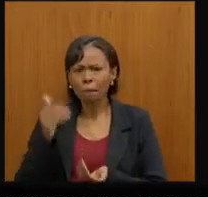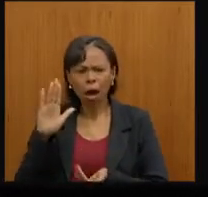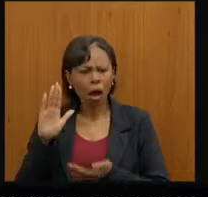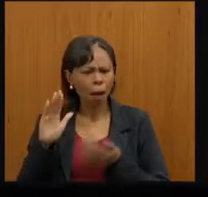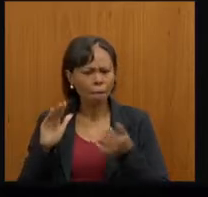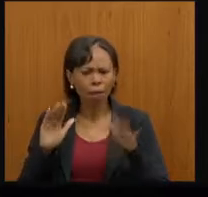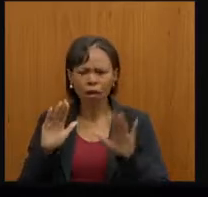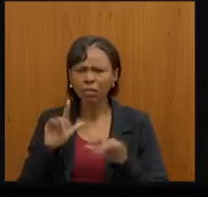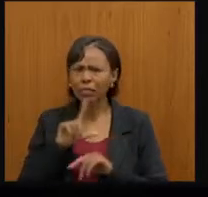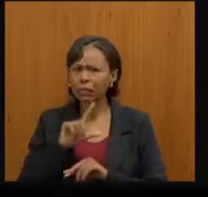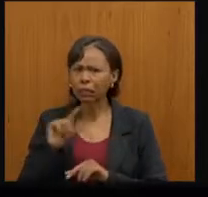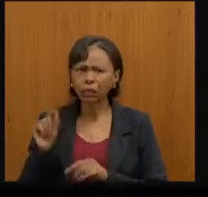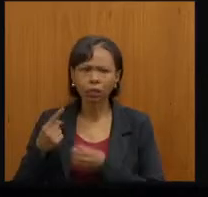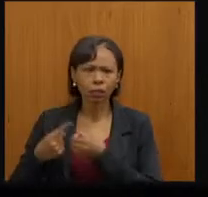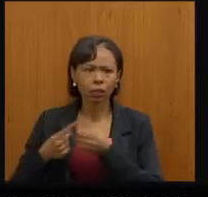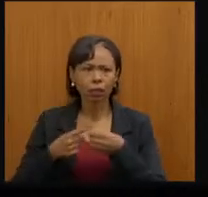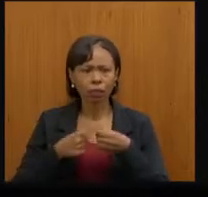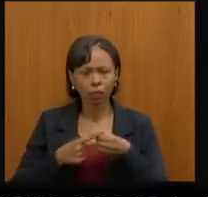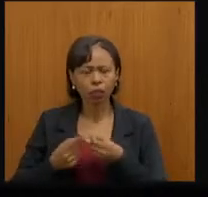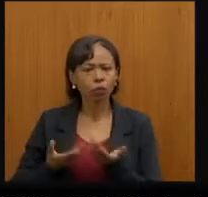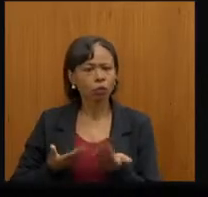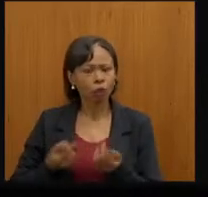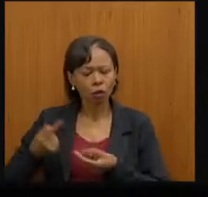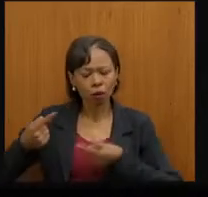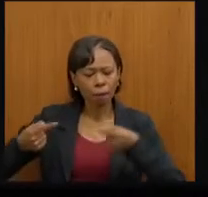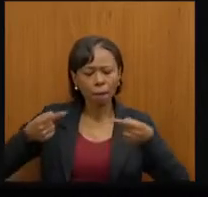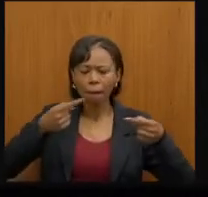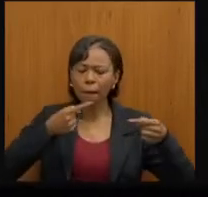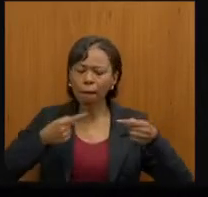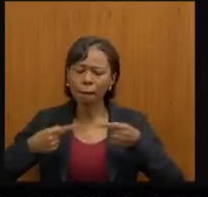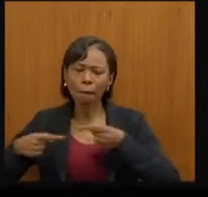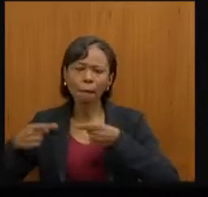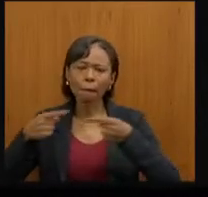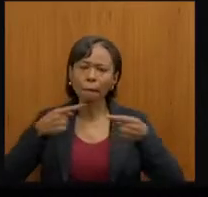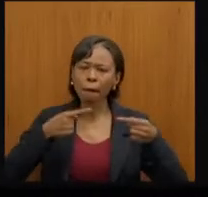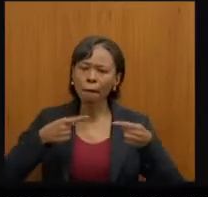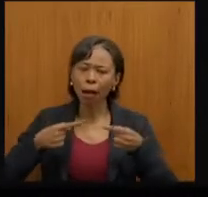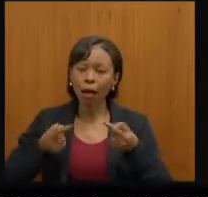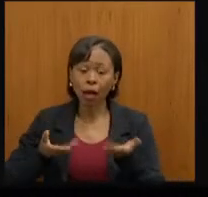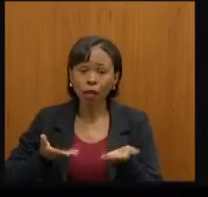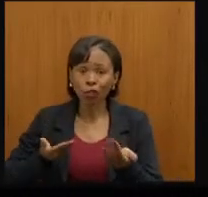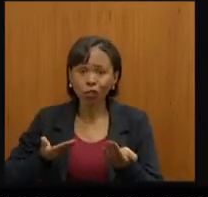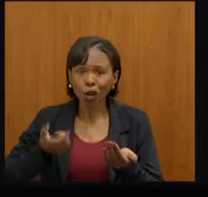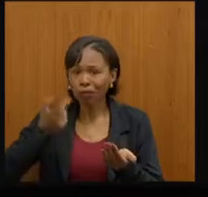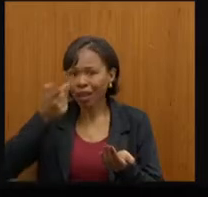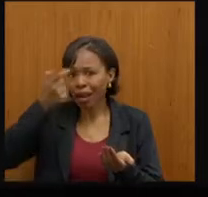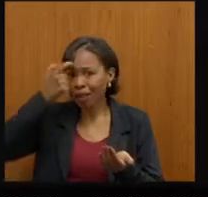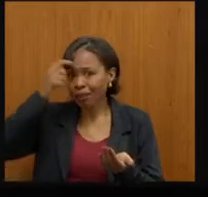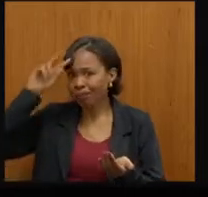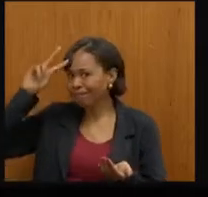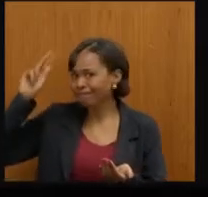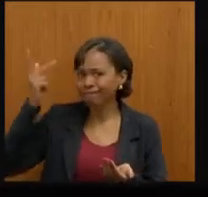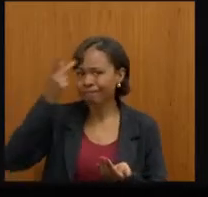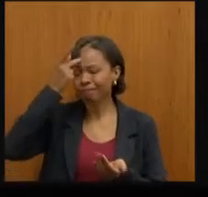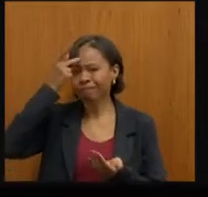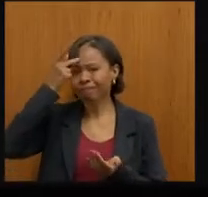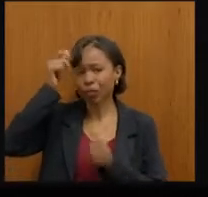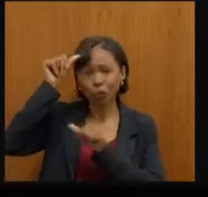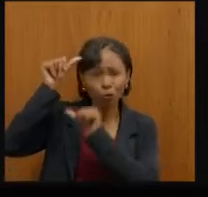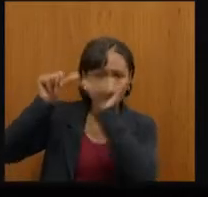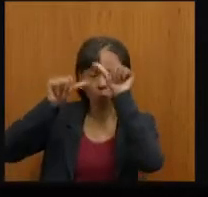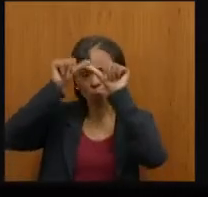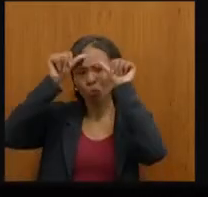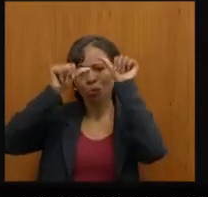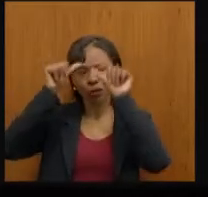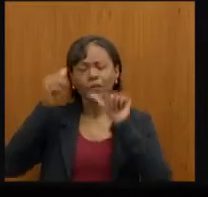de singu e se os meninos nunca mais voltam a ser online Sabe o avião